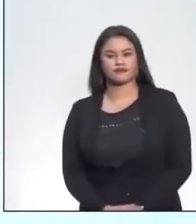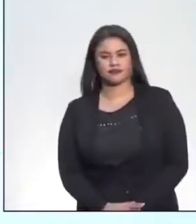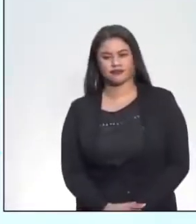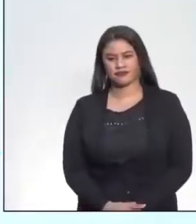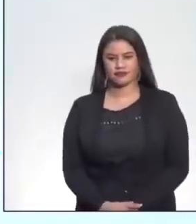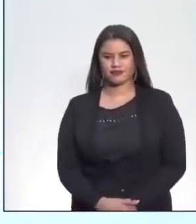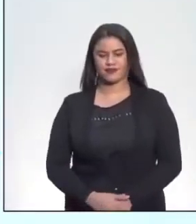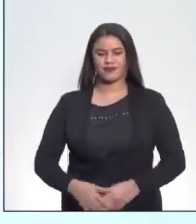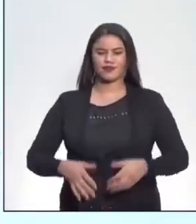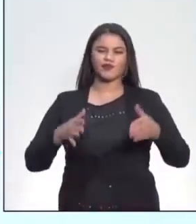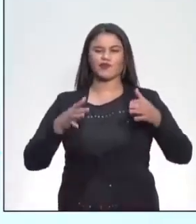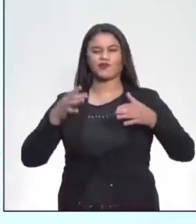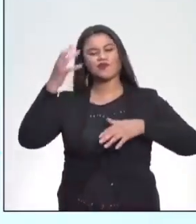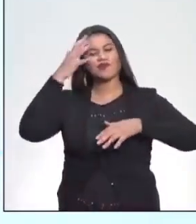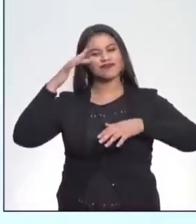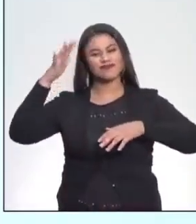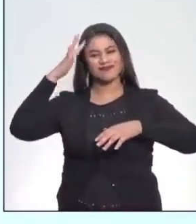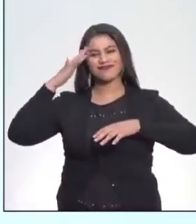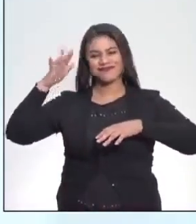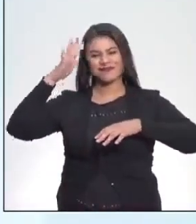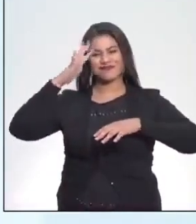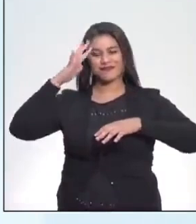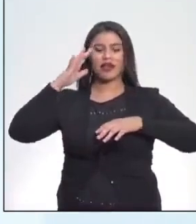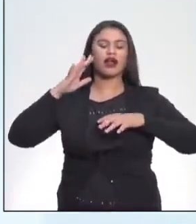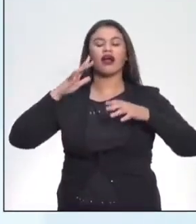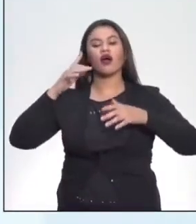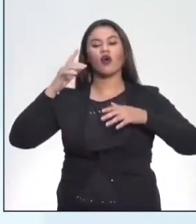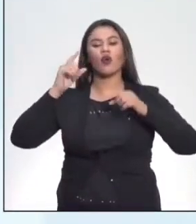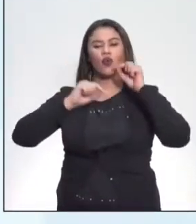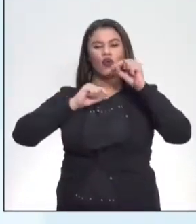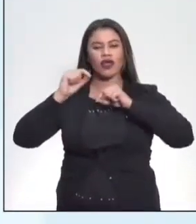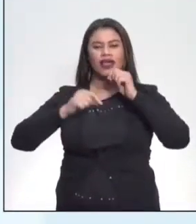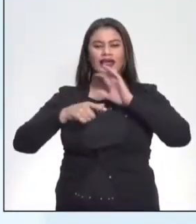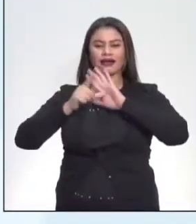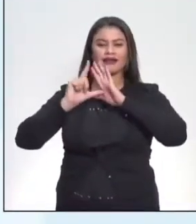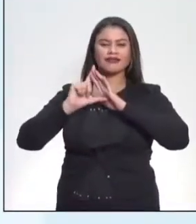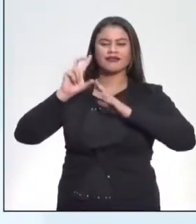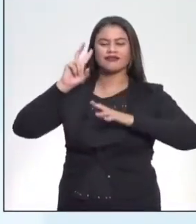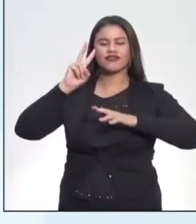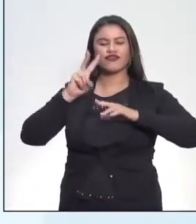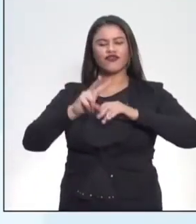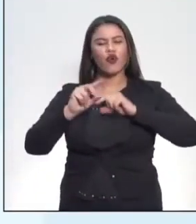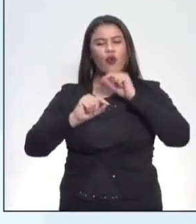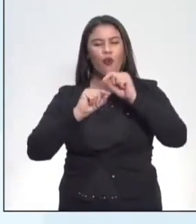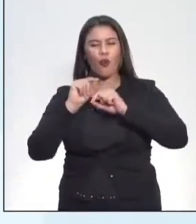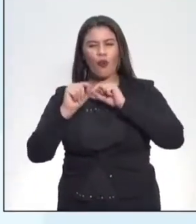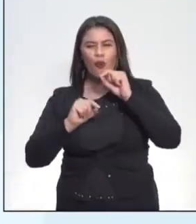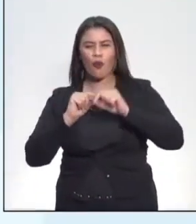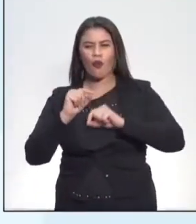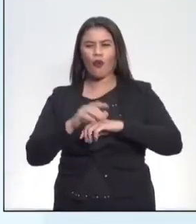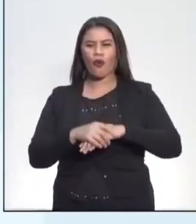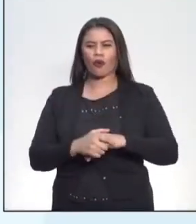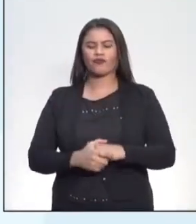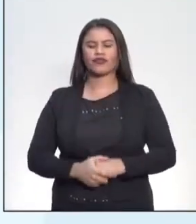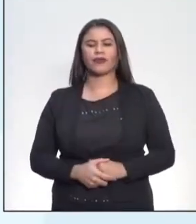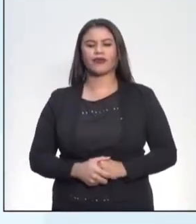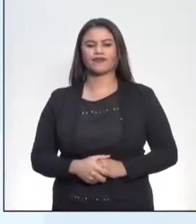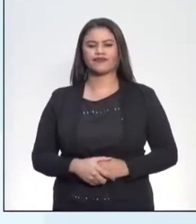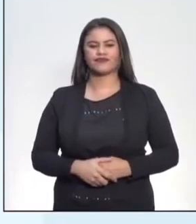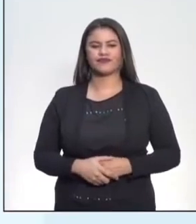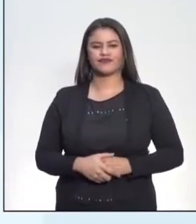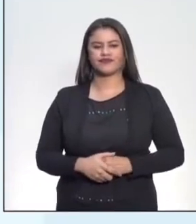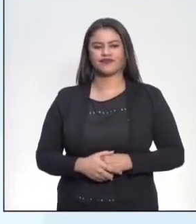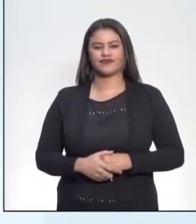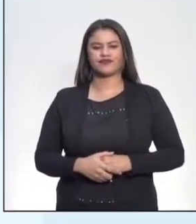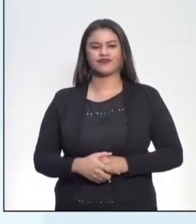Momento de reflexão. Vamos refletir um pouquinho sobre tudo aquilo que a gente viu anteriormente. Tá? Então, gente, vamos voltar lá, né?